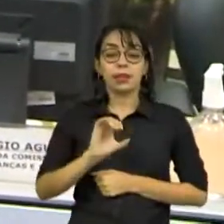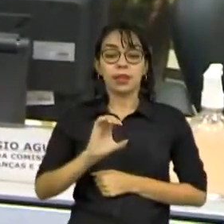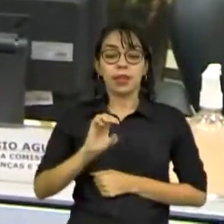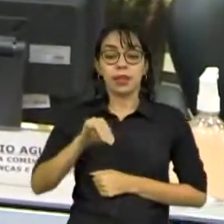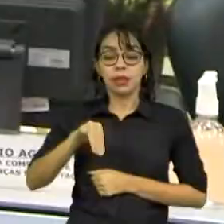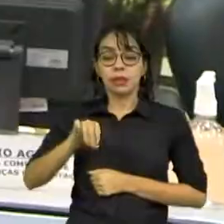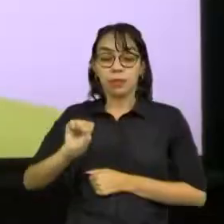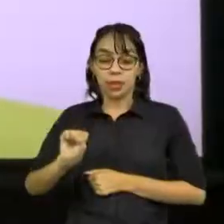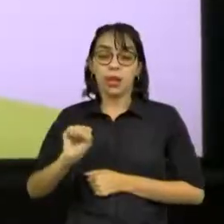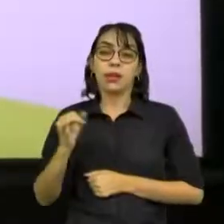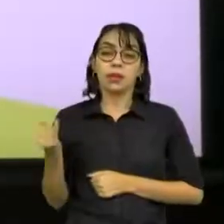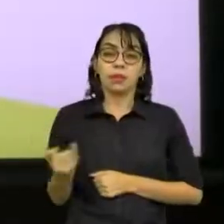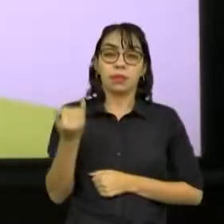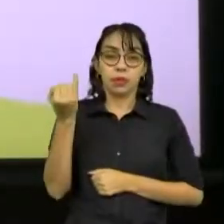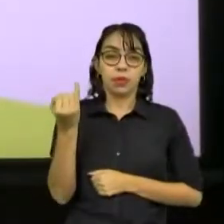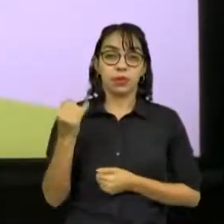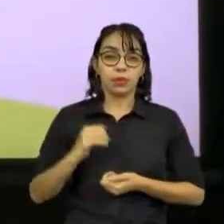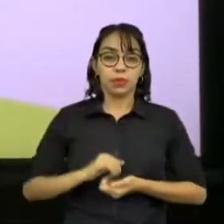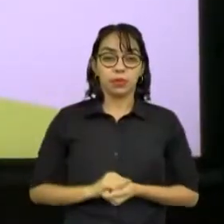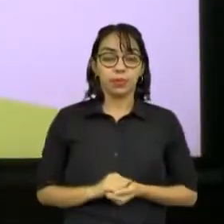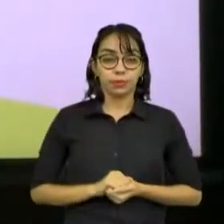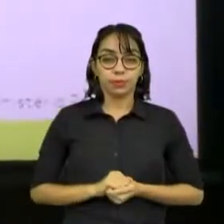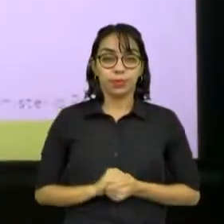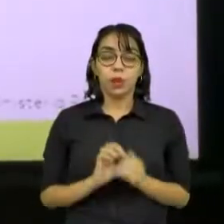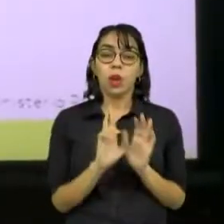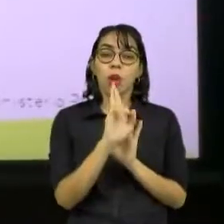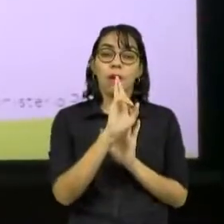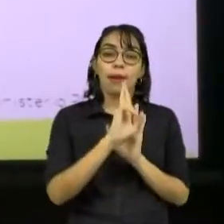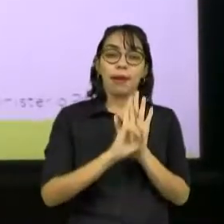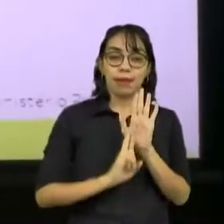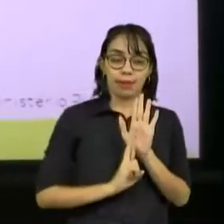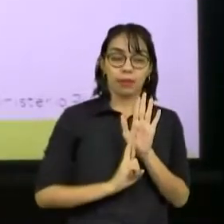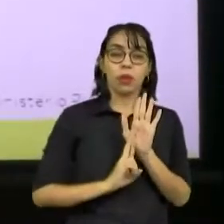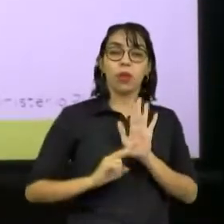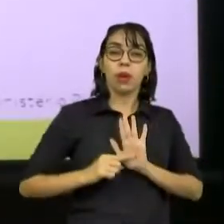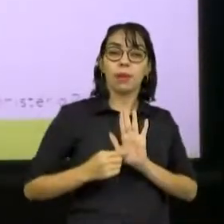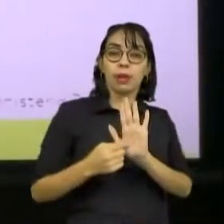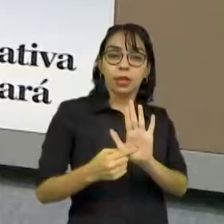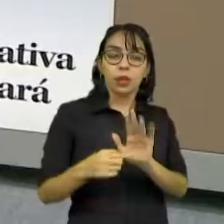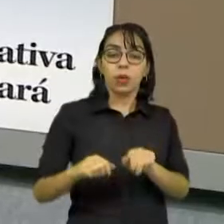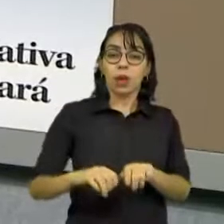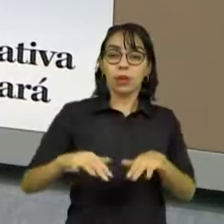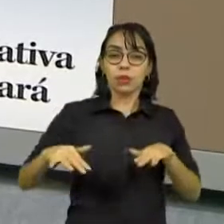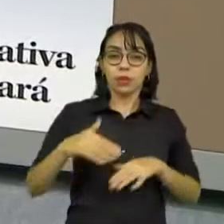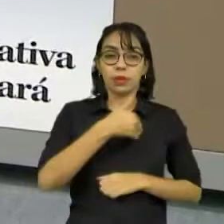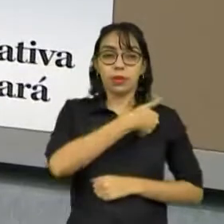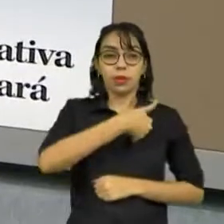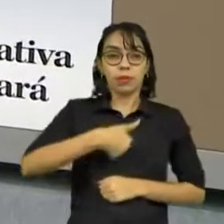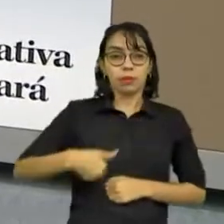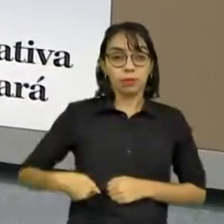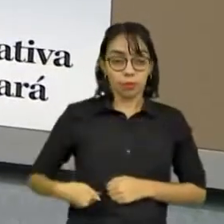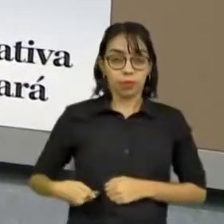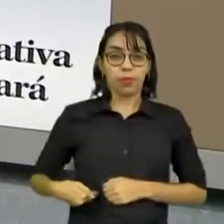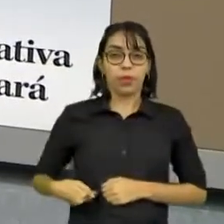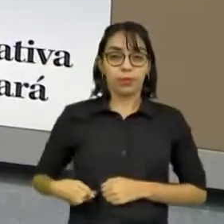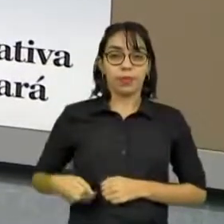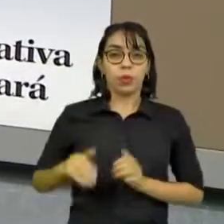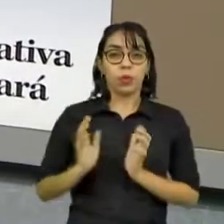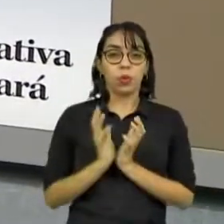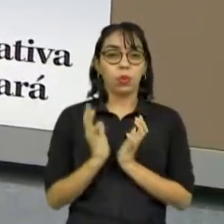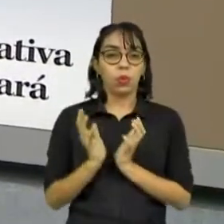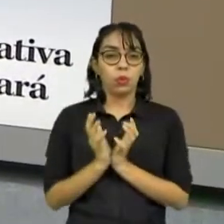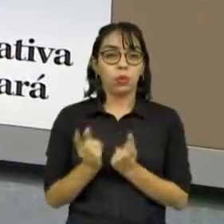discussão hoje na sociedade. O relatório foi apresentado durante a audiência pública realizada pela Comissão de Orçamento, Finanças